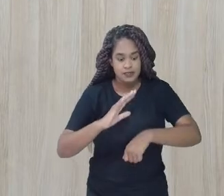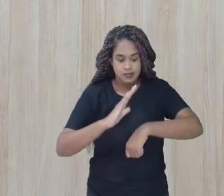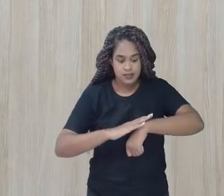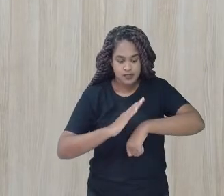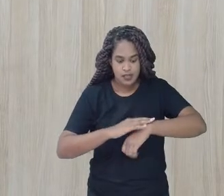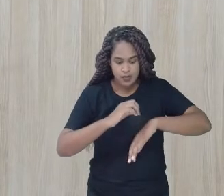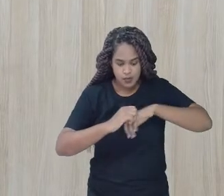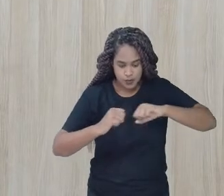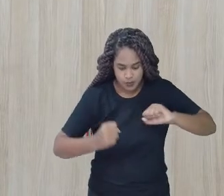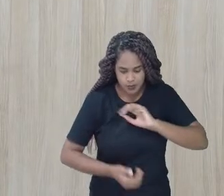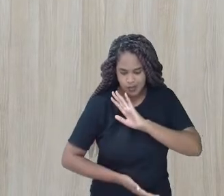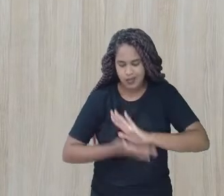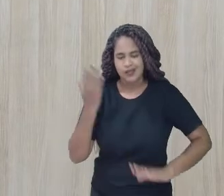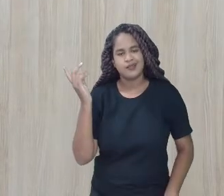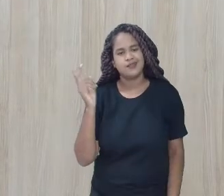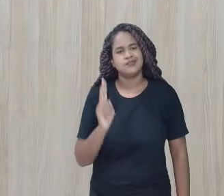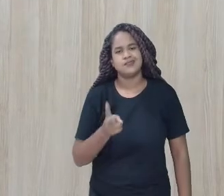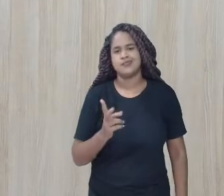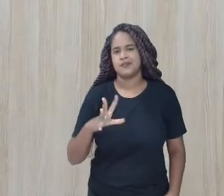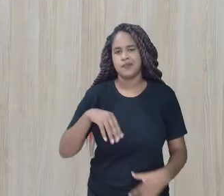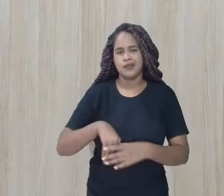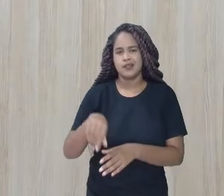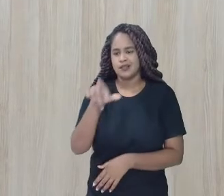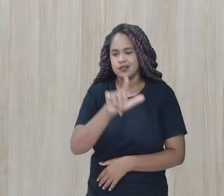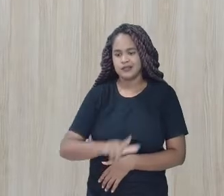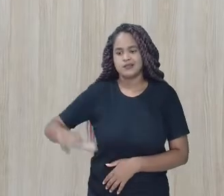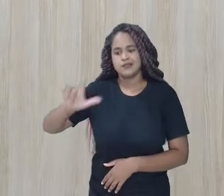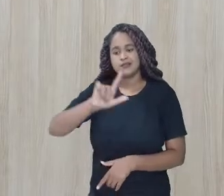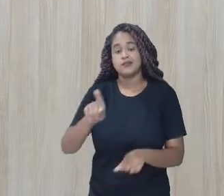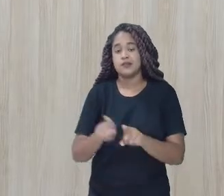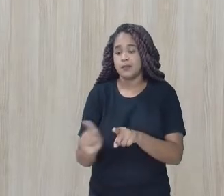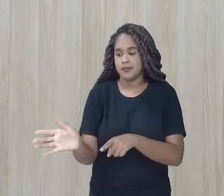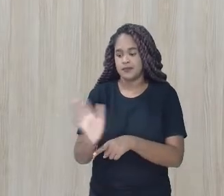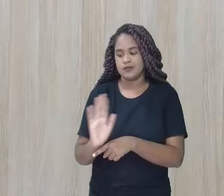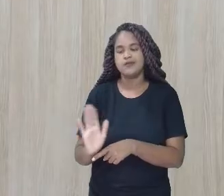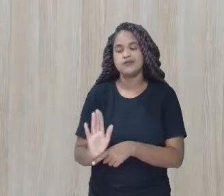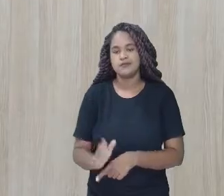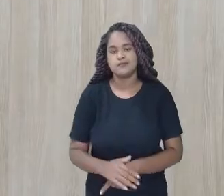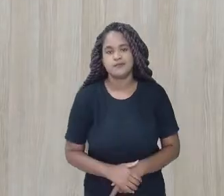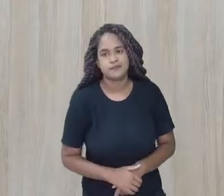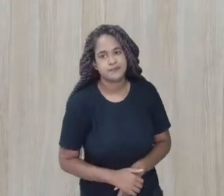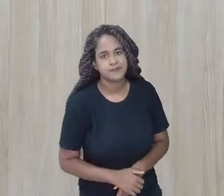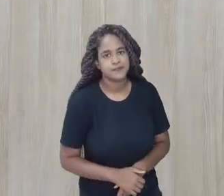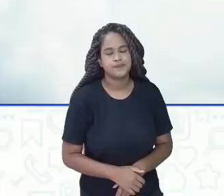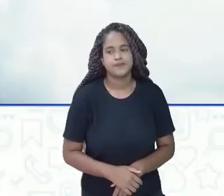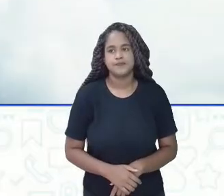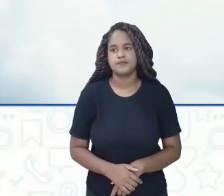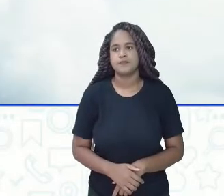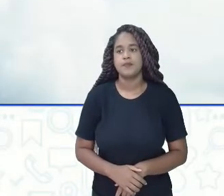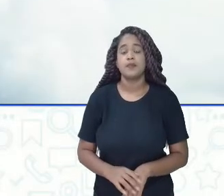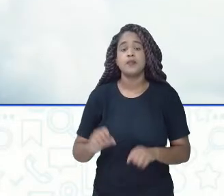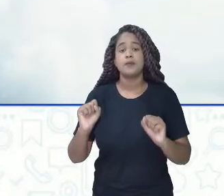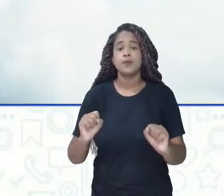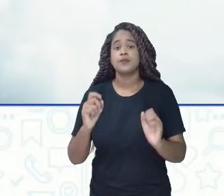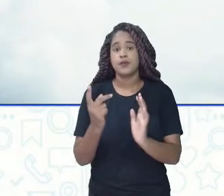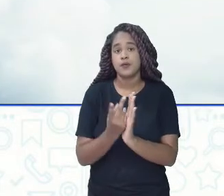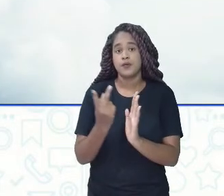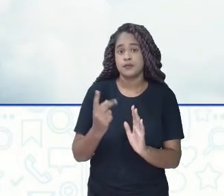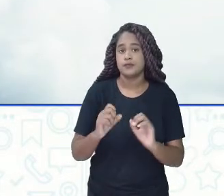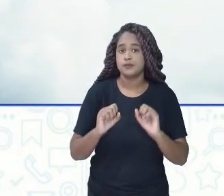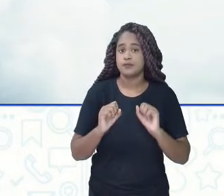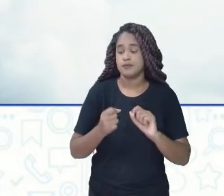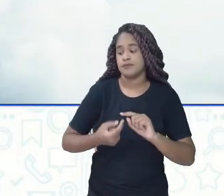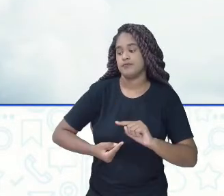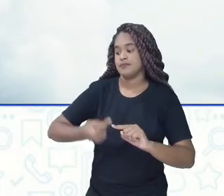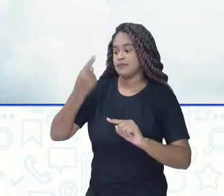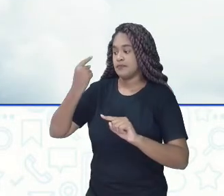sendo recorrente na literatura e no cinema também. Vamos ver, ela pode acontecer tanto para o passado quanto